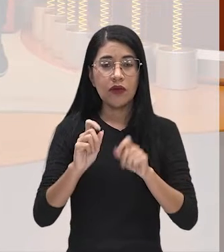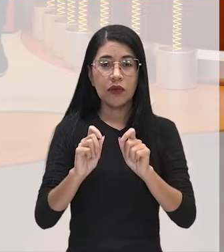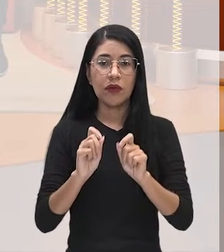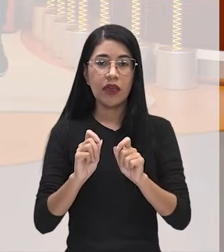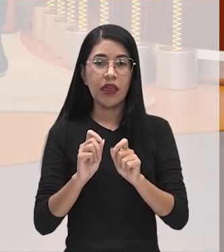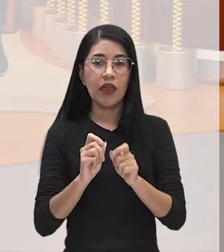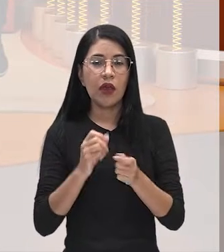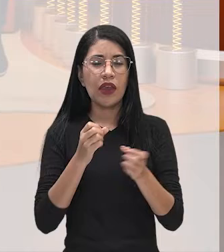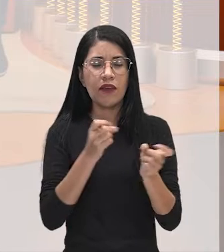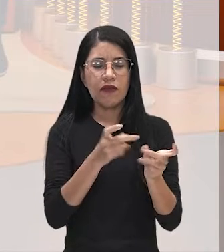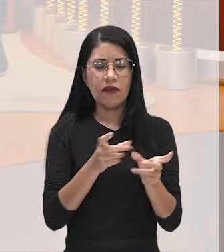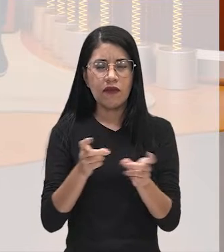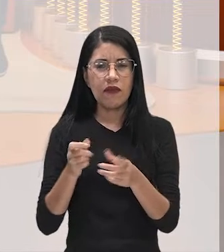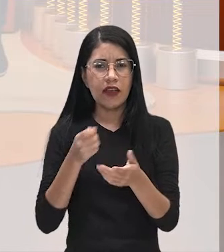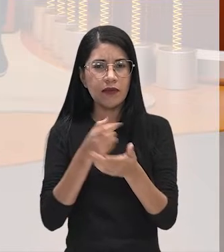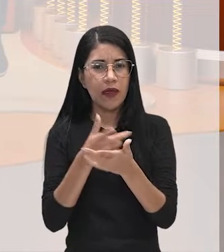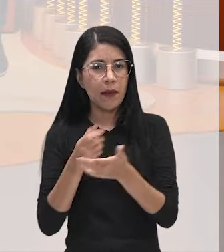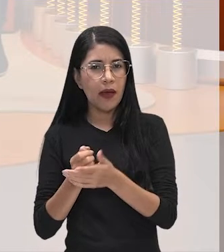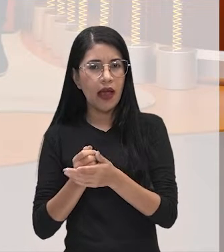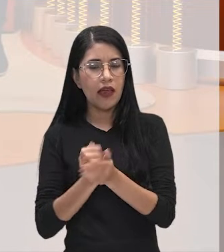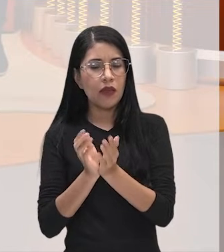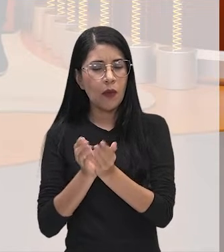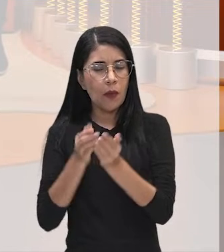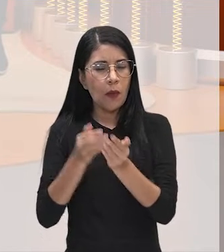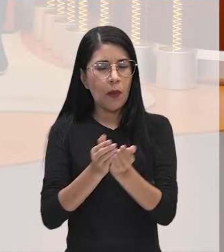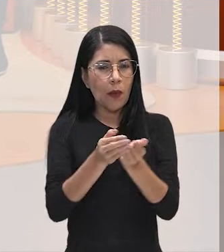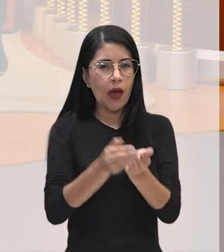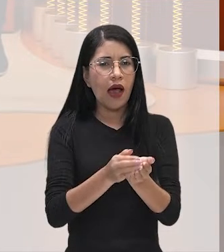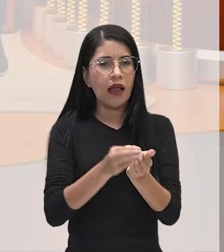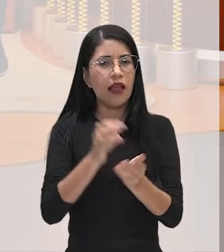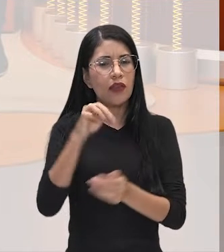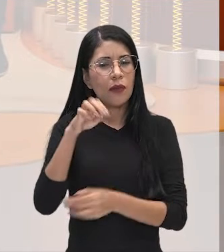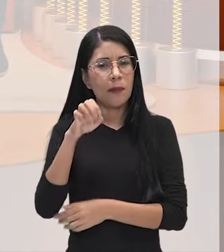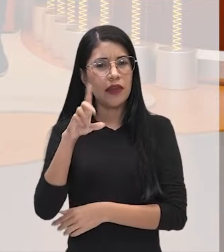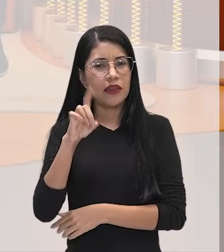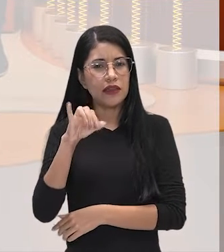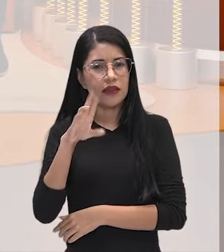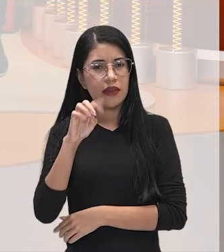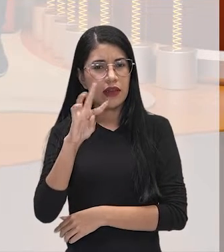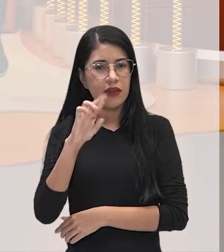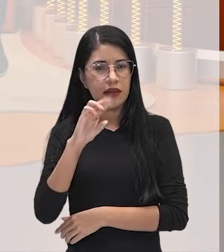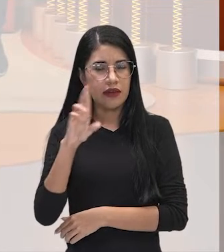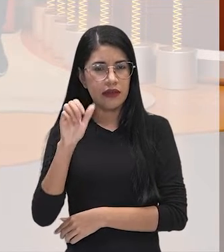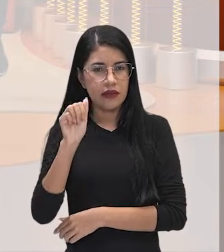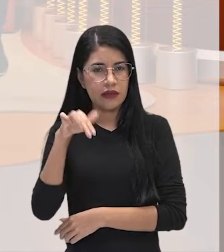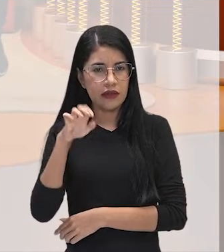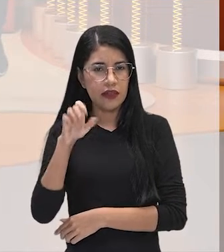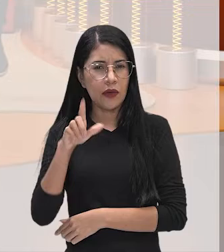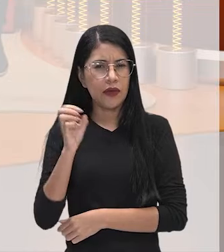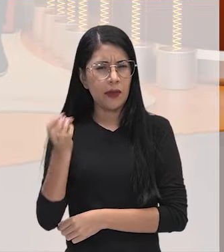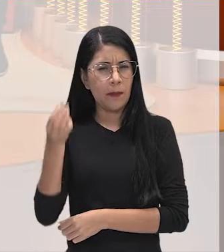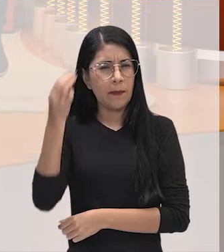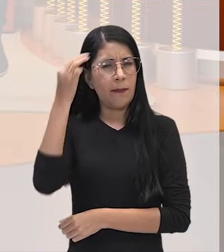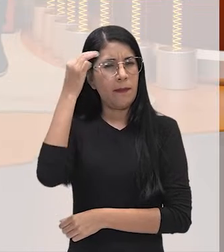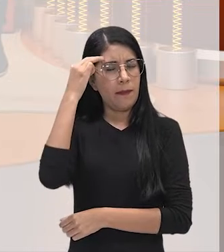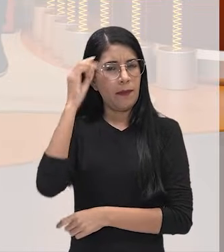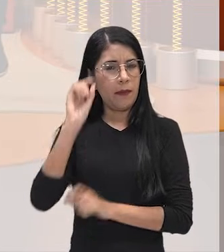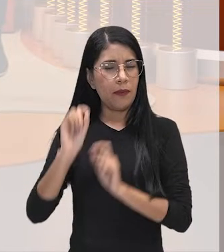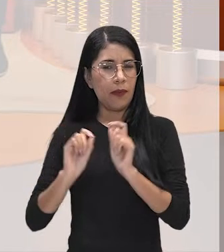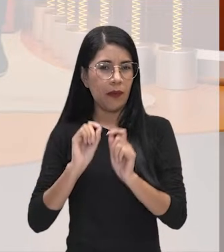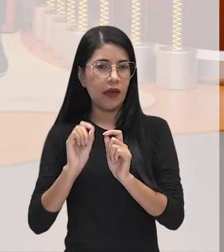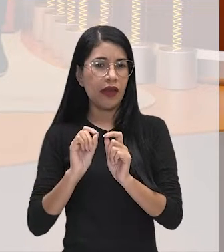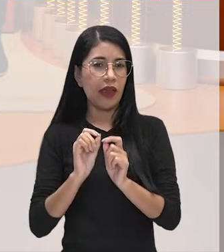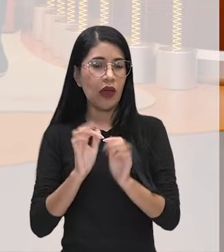o comércio lá pelo mar Mediterrâneo, tá? Então, olha só, guarda aí na tua memória.